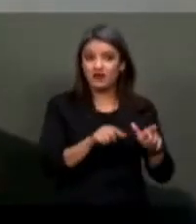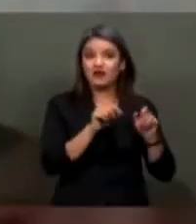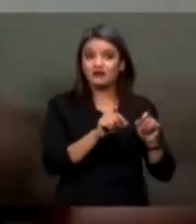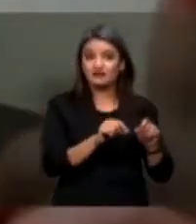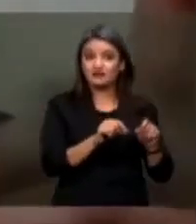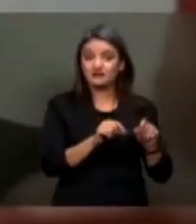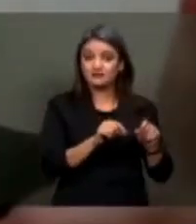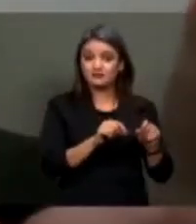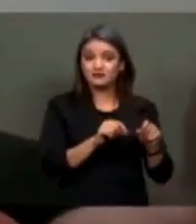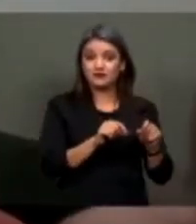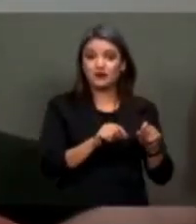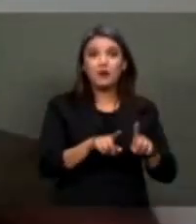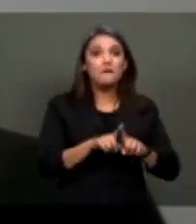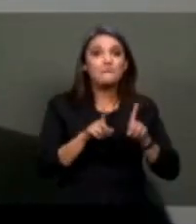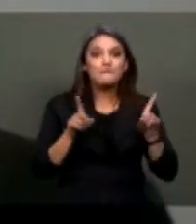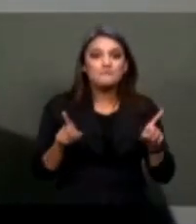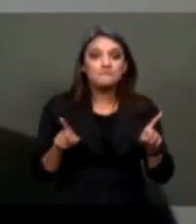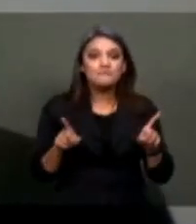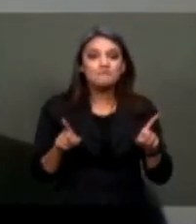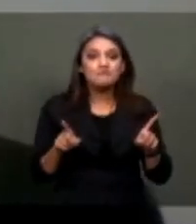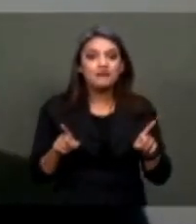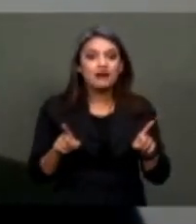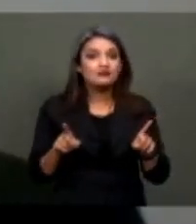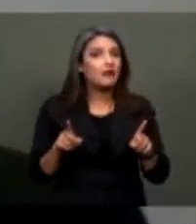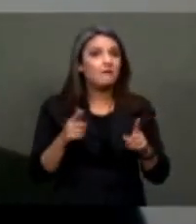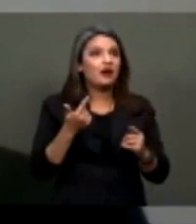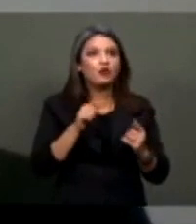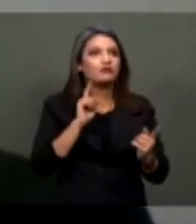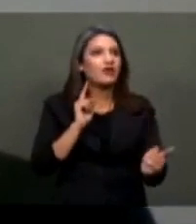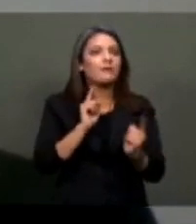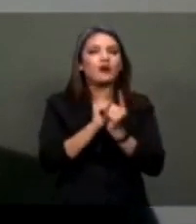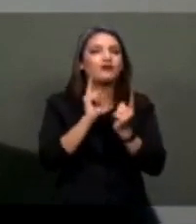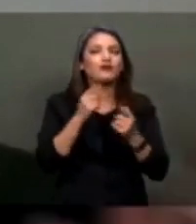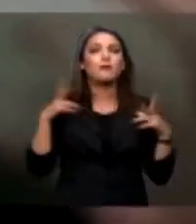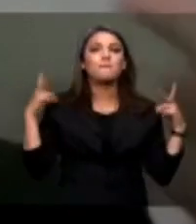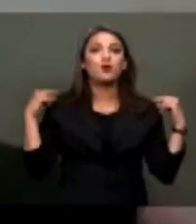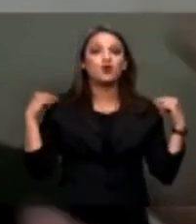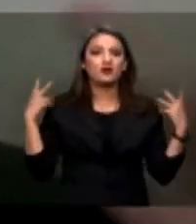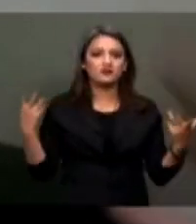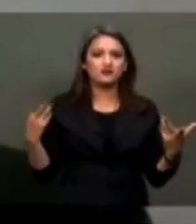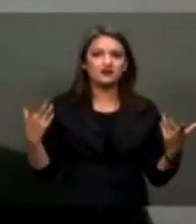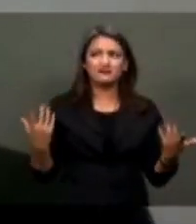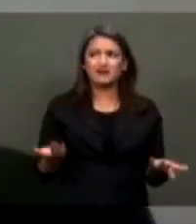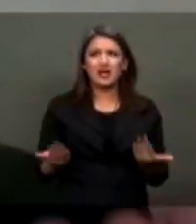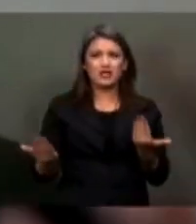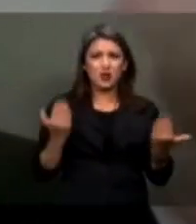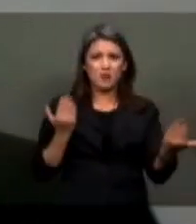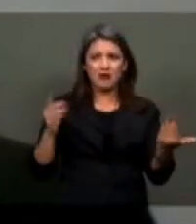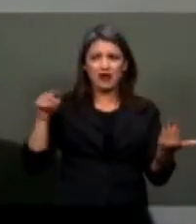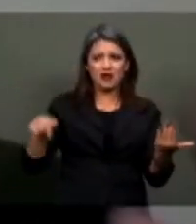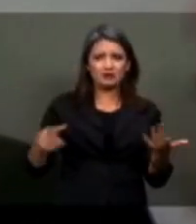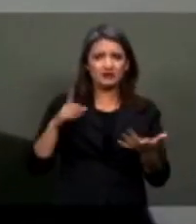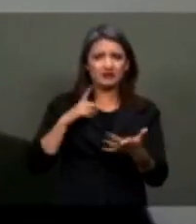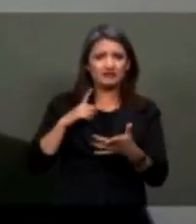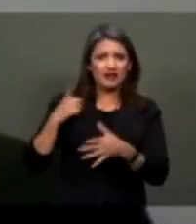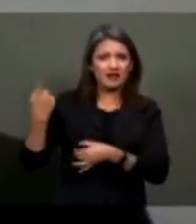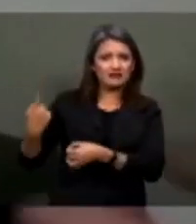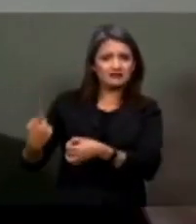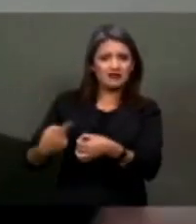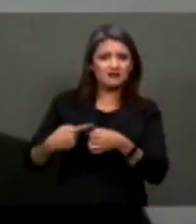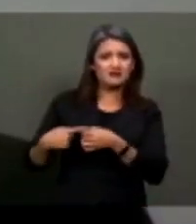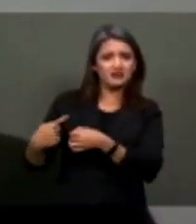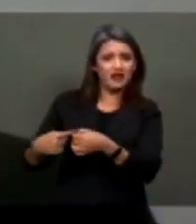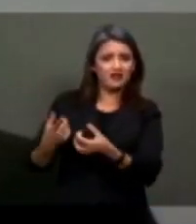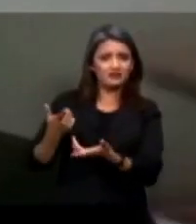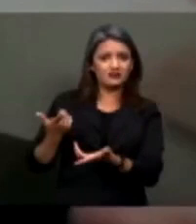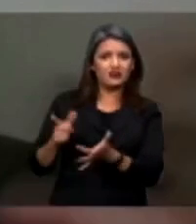intestino atender motoristas não pode ser portanto de forma alguma comparado a proibir a venda em